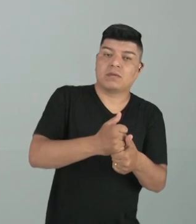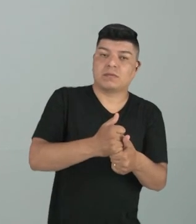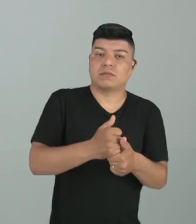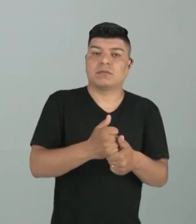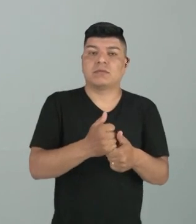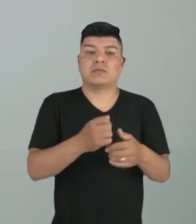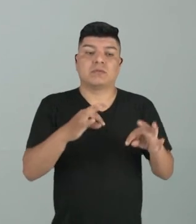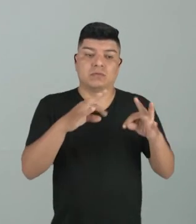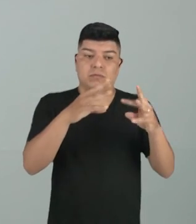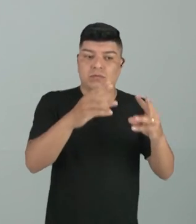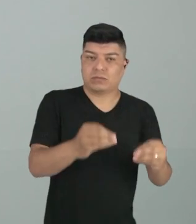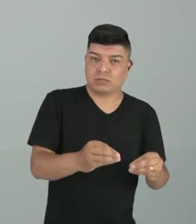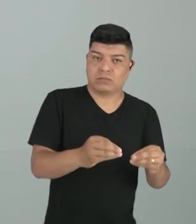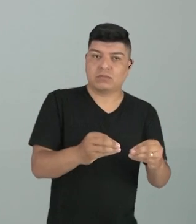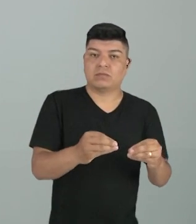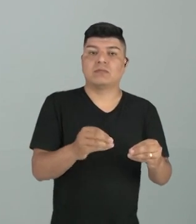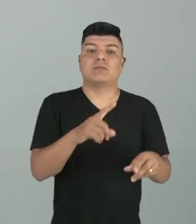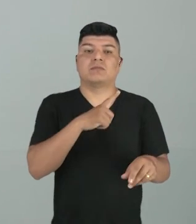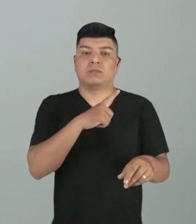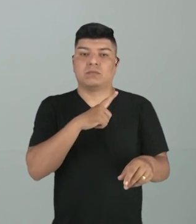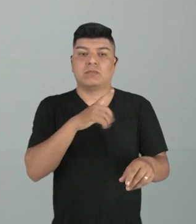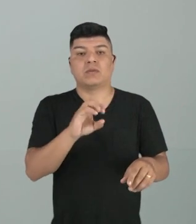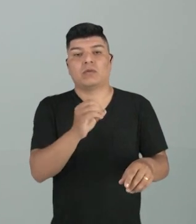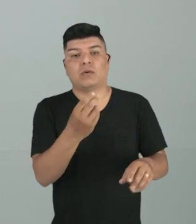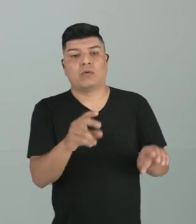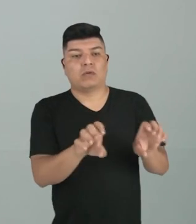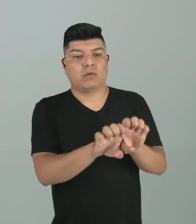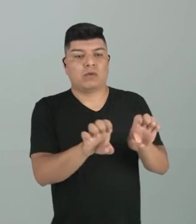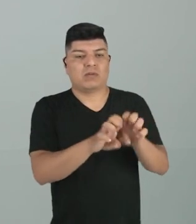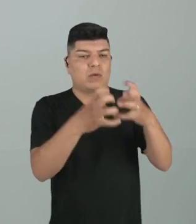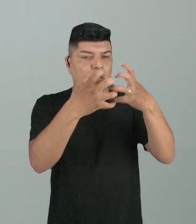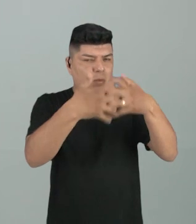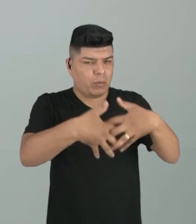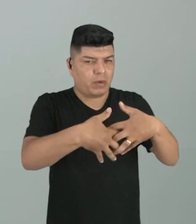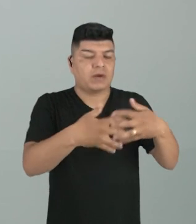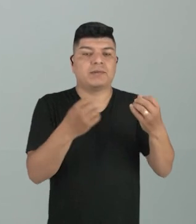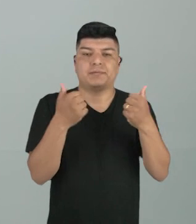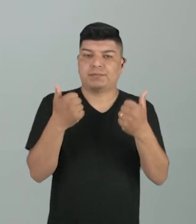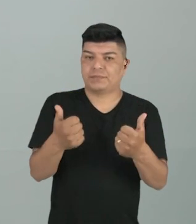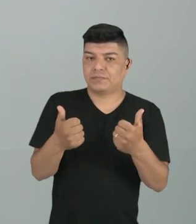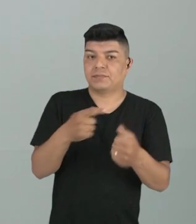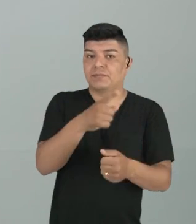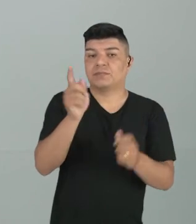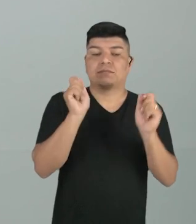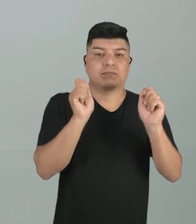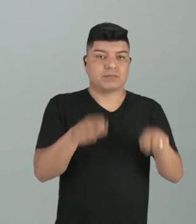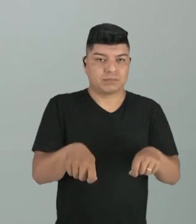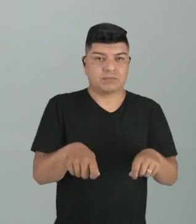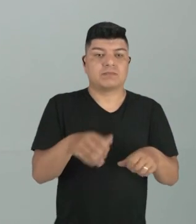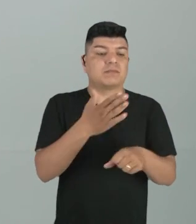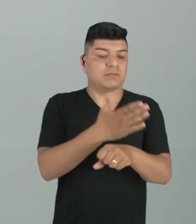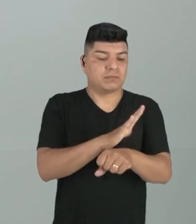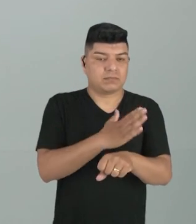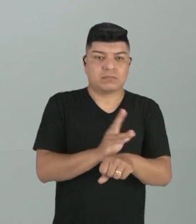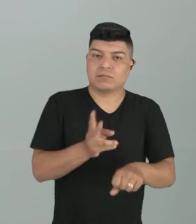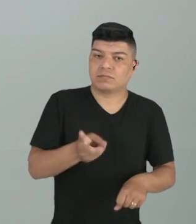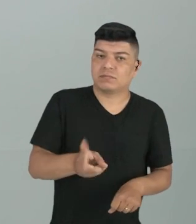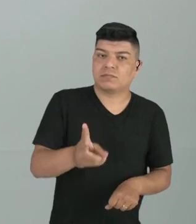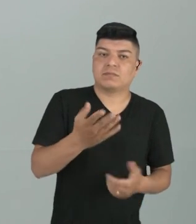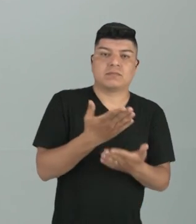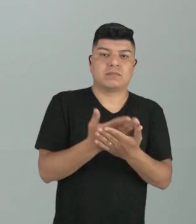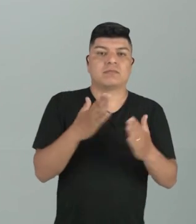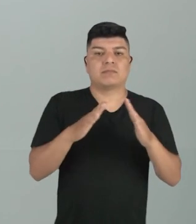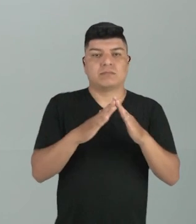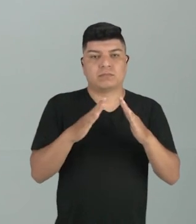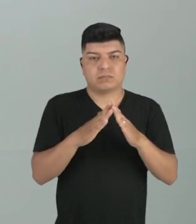essas funções em expressões ou equações mais complexas. Tá bom? Então que você possa treinar, continuar os seus estudos